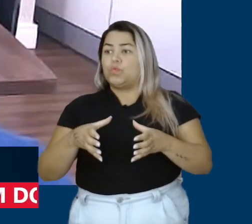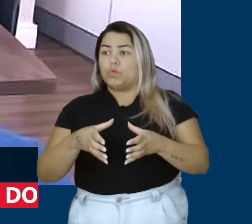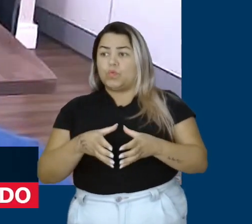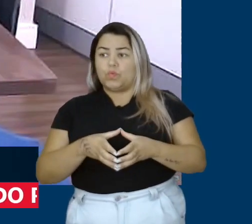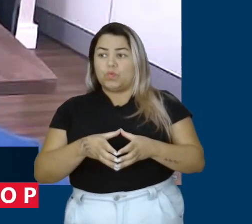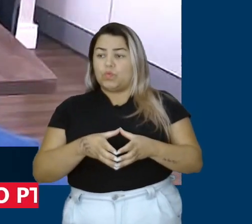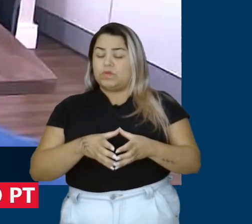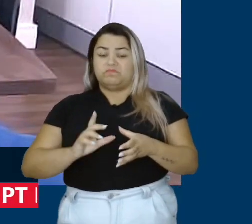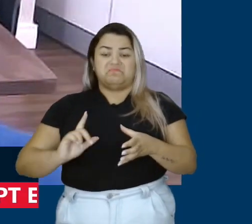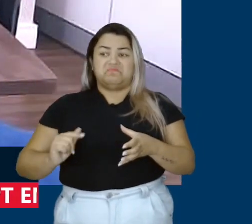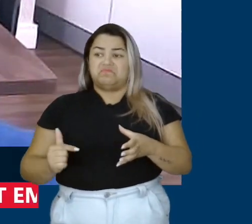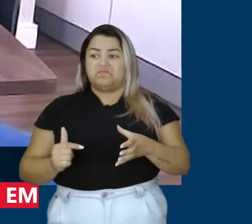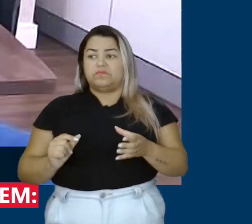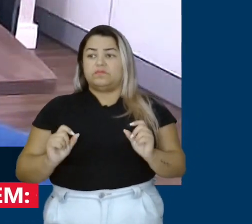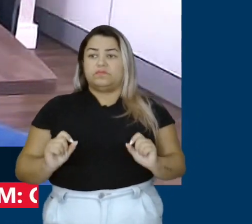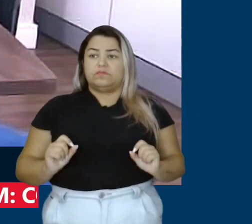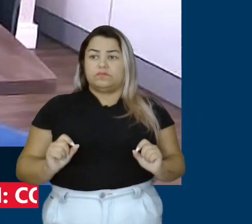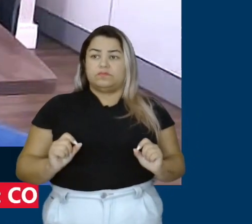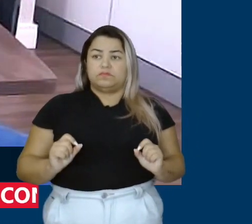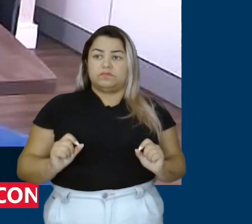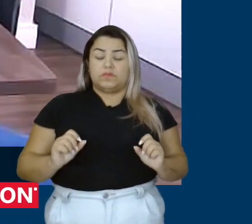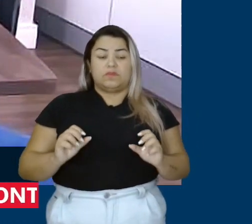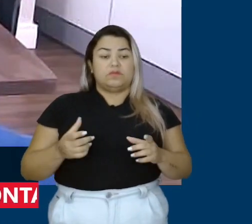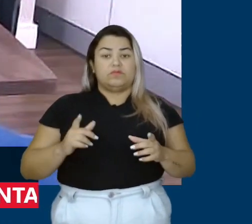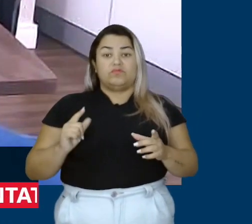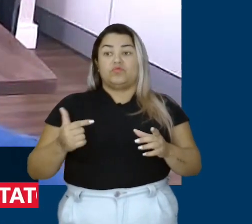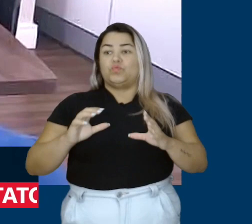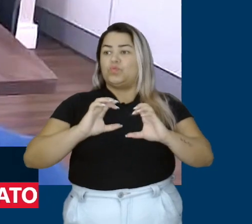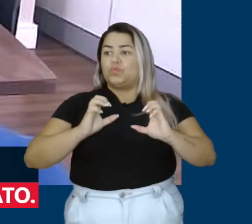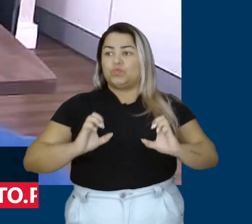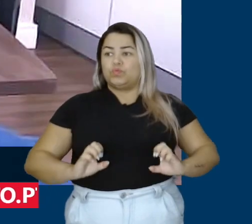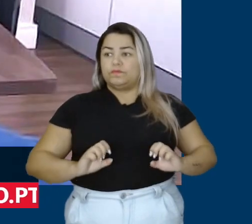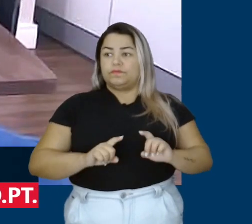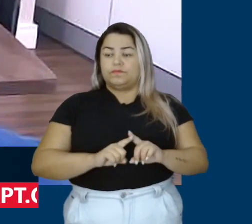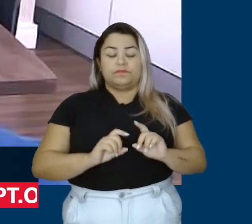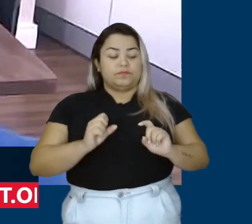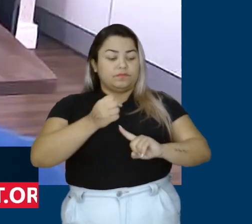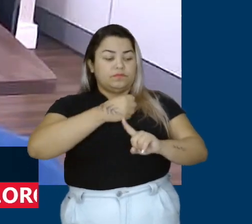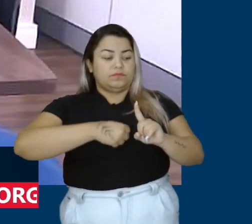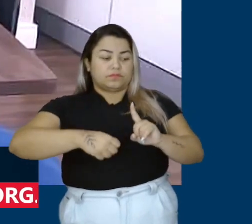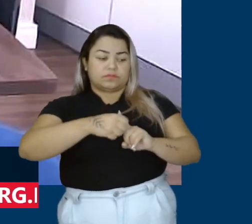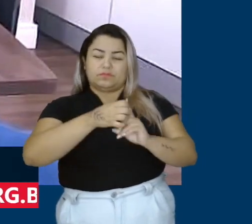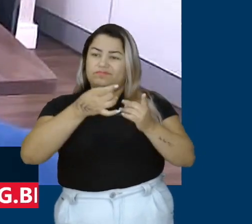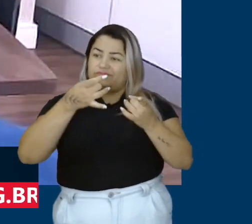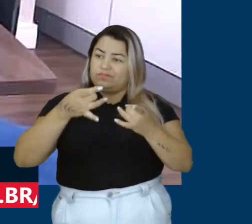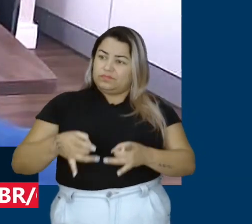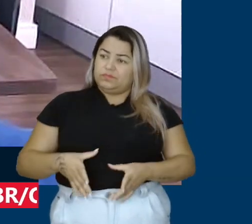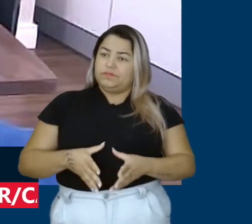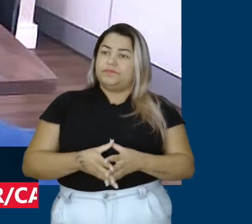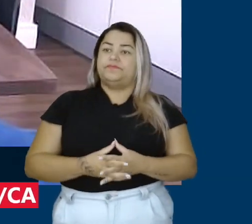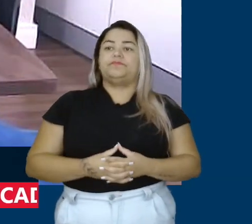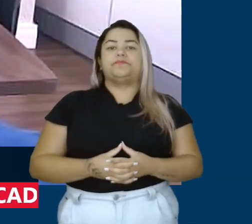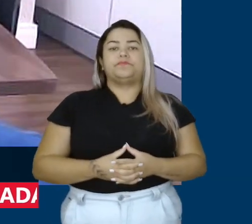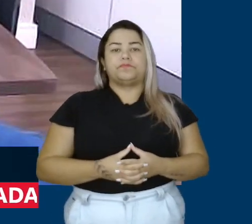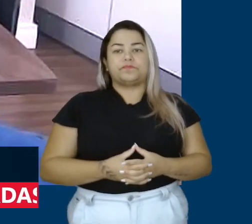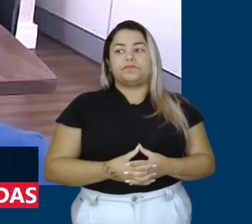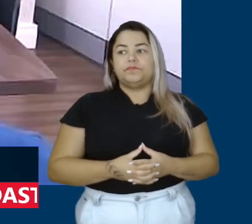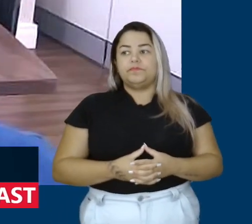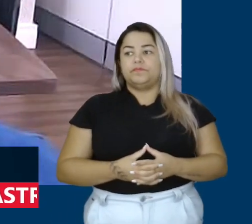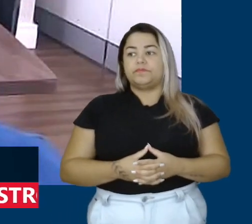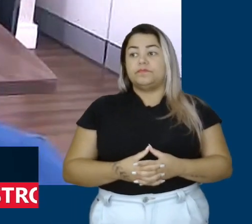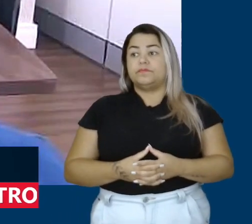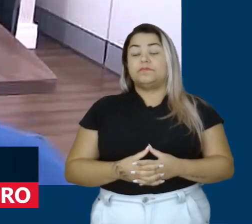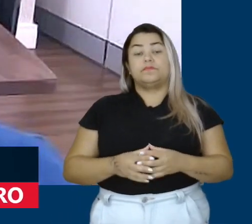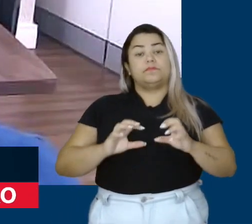totalmente desestruturada, aliás, como a maioria das políticas sociais, né, que foram deixadas. a